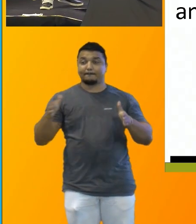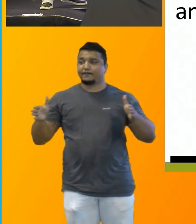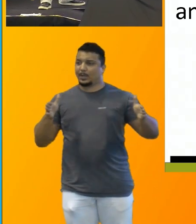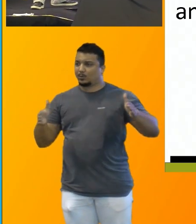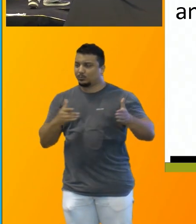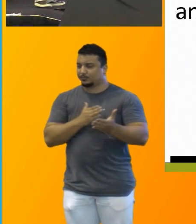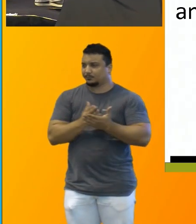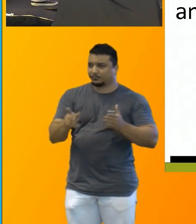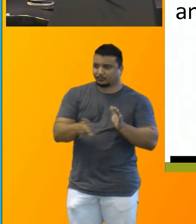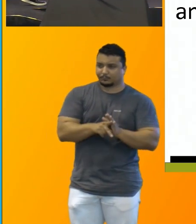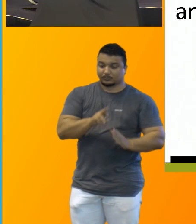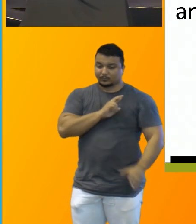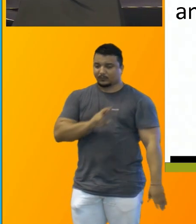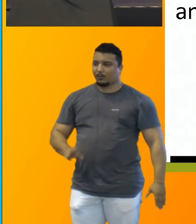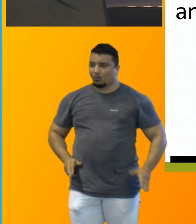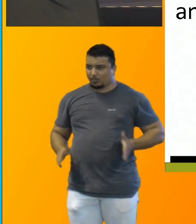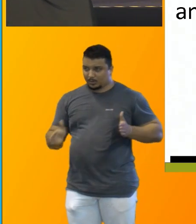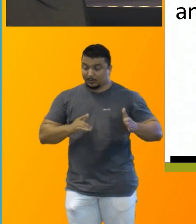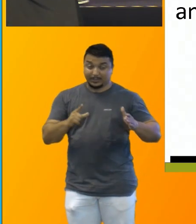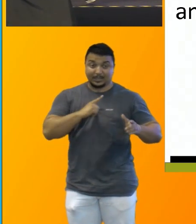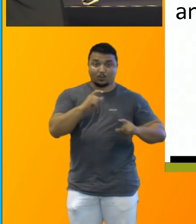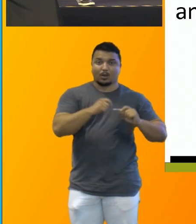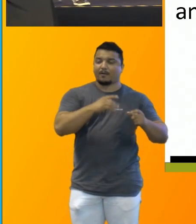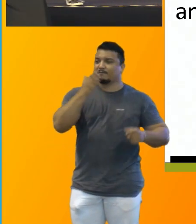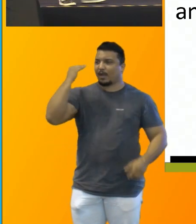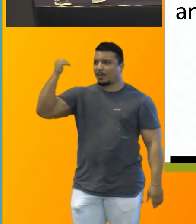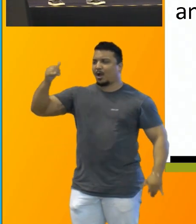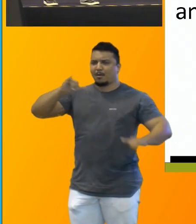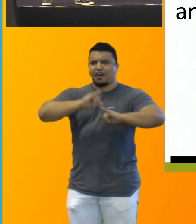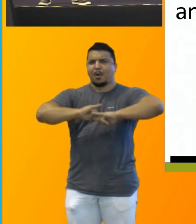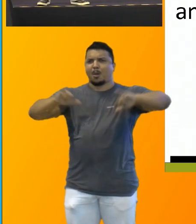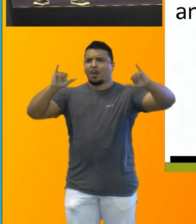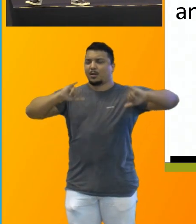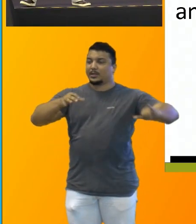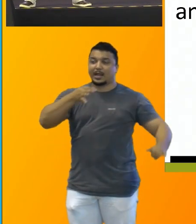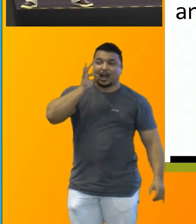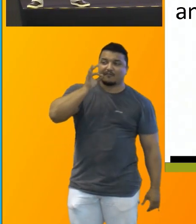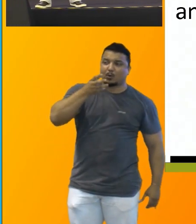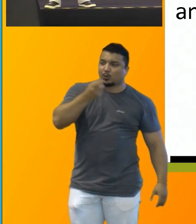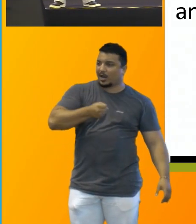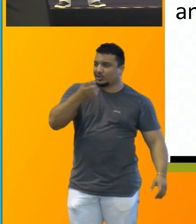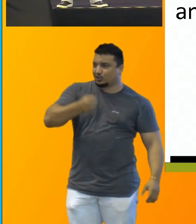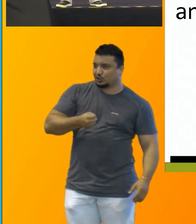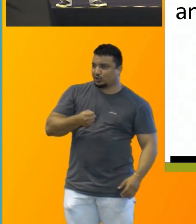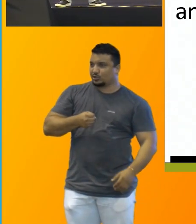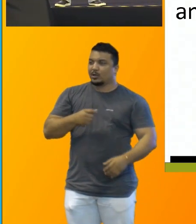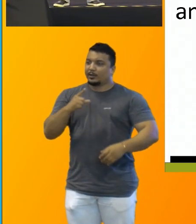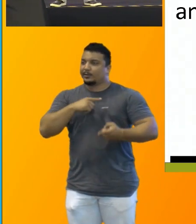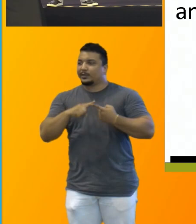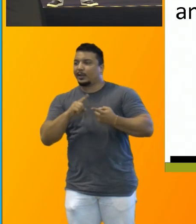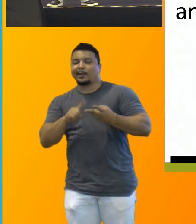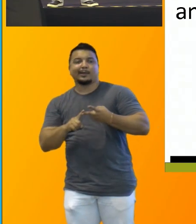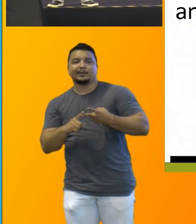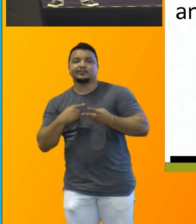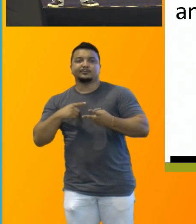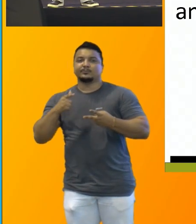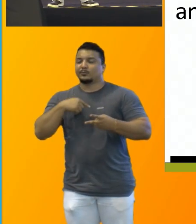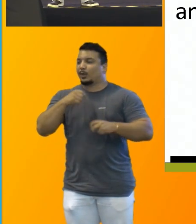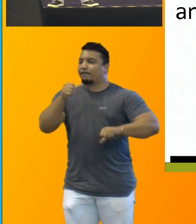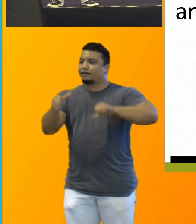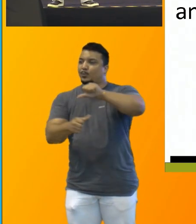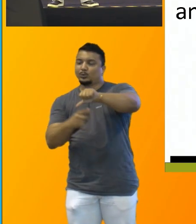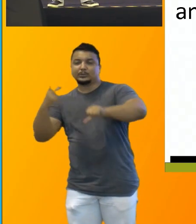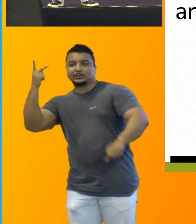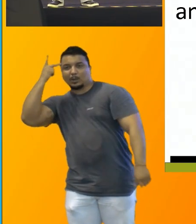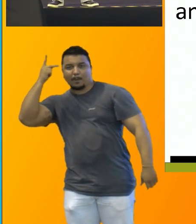inicial da República, nós tivemos aquela famosa história da política do café com leite, da política dos governadores, da alternância de São